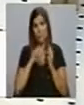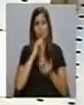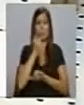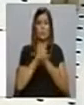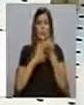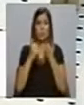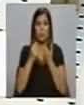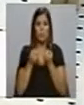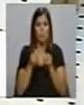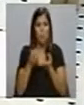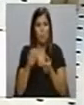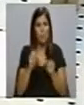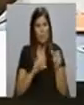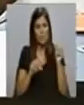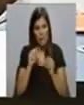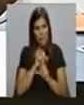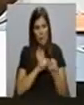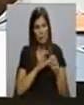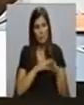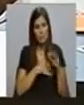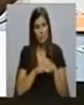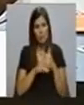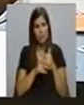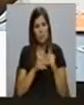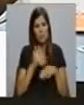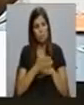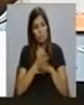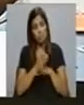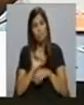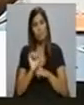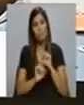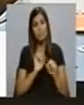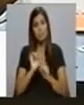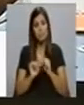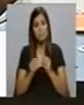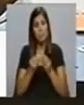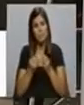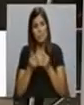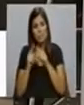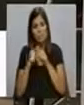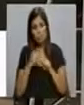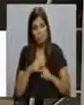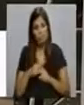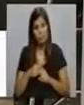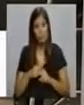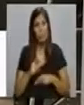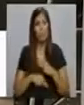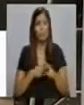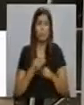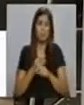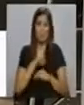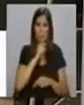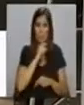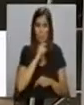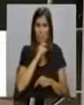das análises que são feitas em laboratório em diferentes vertentes de análise a diferentes materiais, entre outras aplicações. Para a